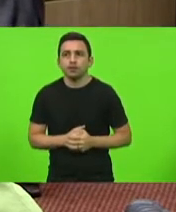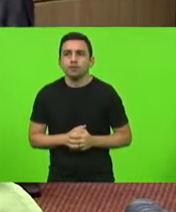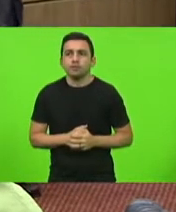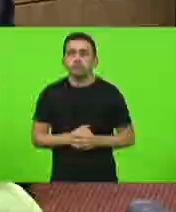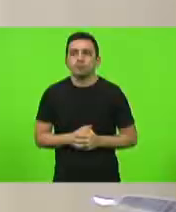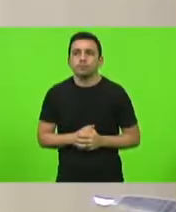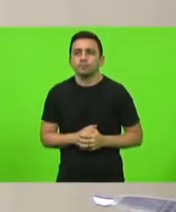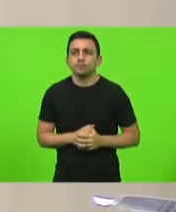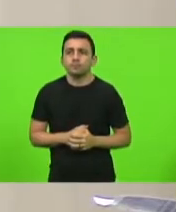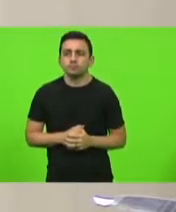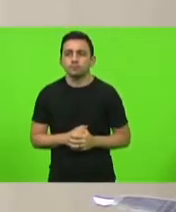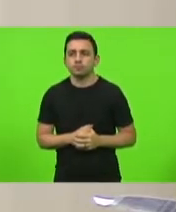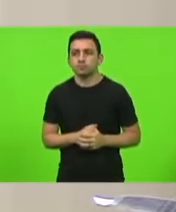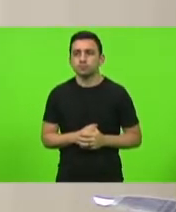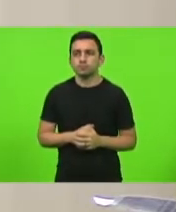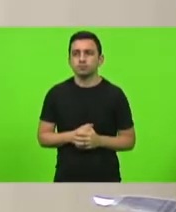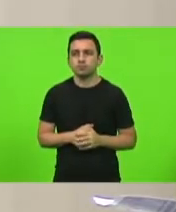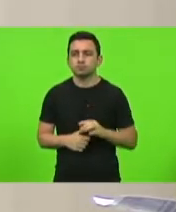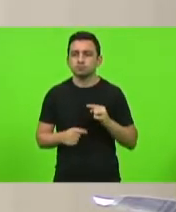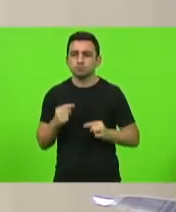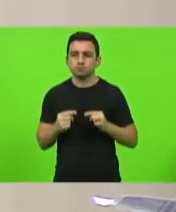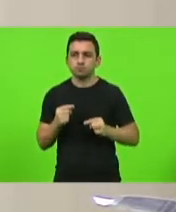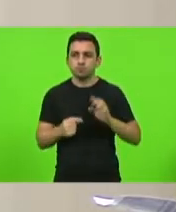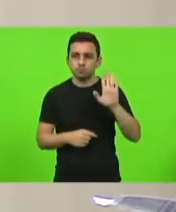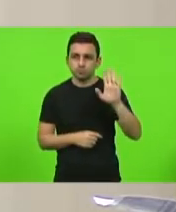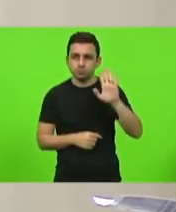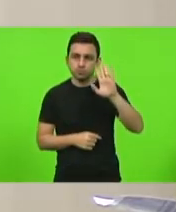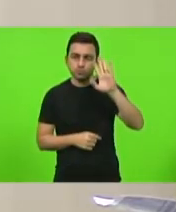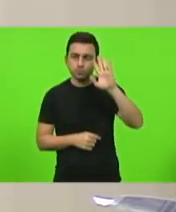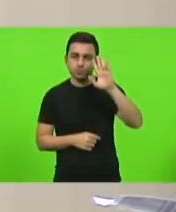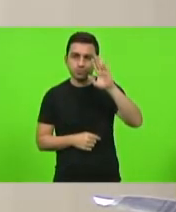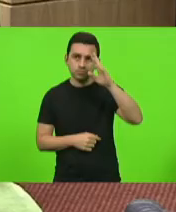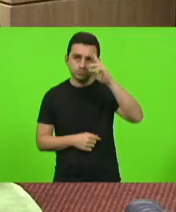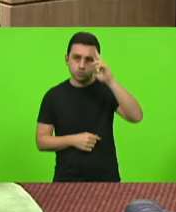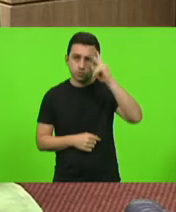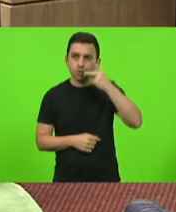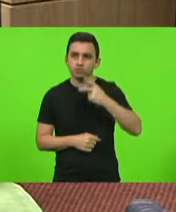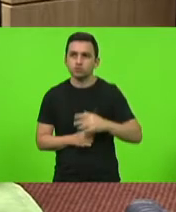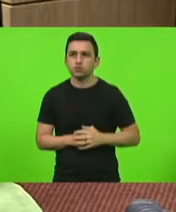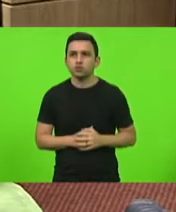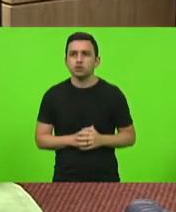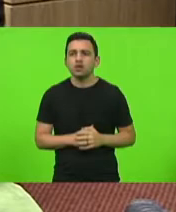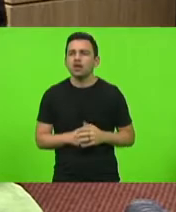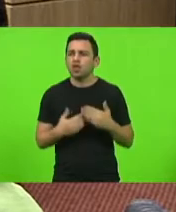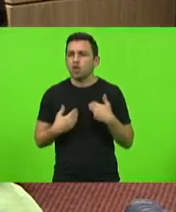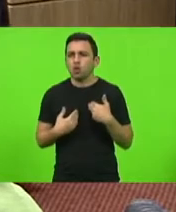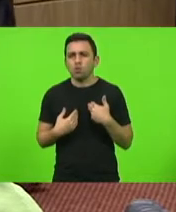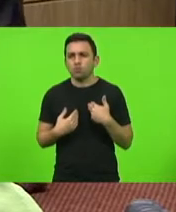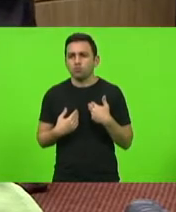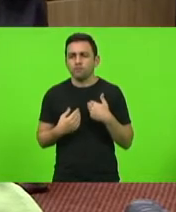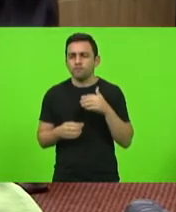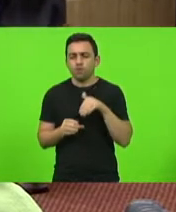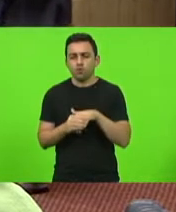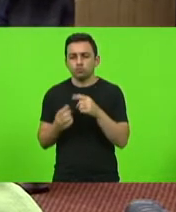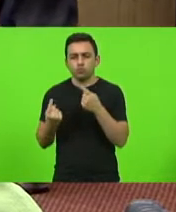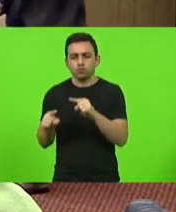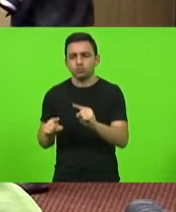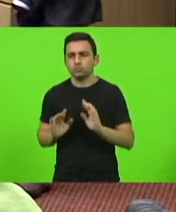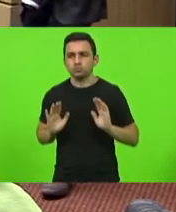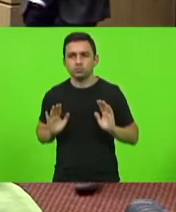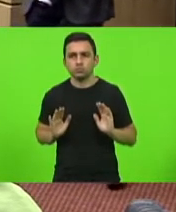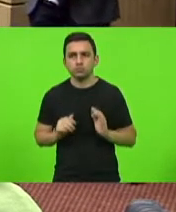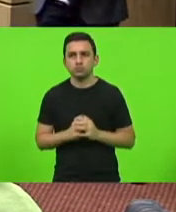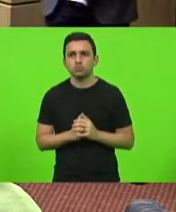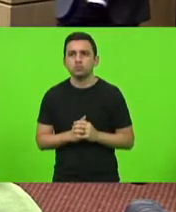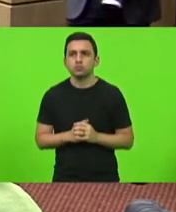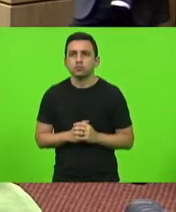Para discutir com a palavra, deputado Milton Obos. Meu voto contrário a essa moção, senhor presidente. Senhor presidente, eu